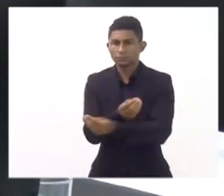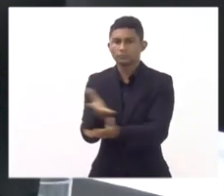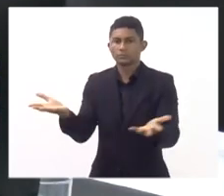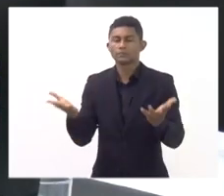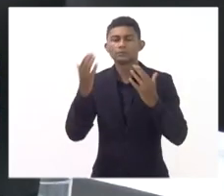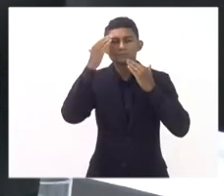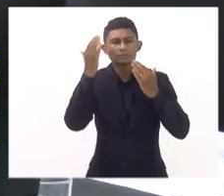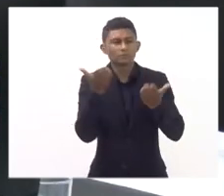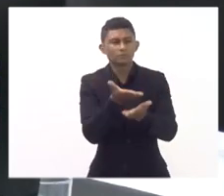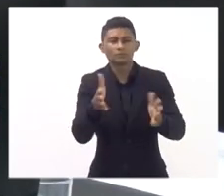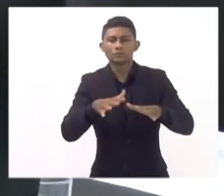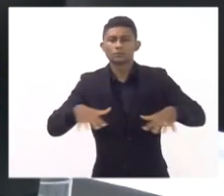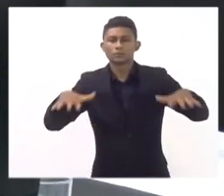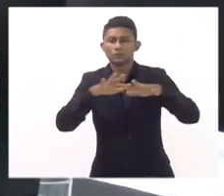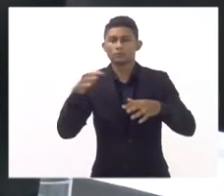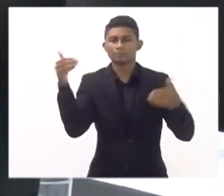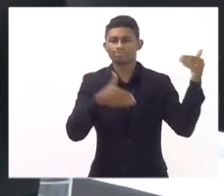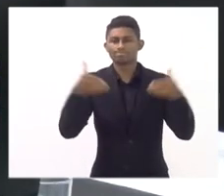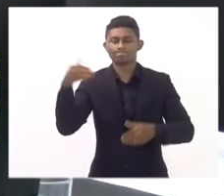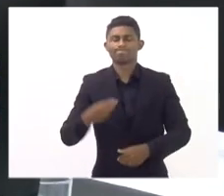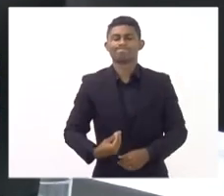de todas e todos.